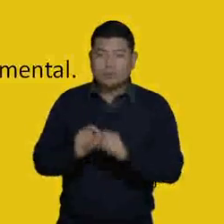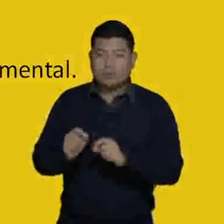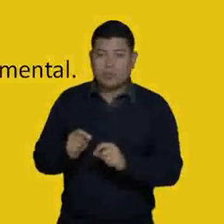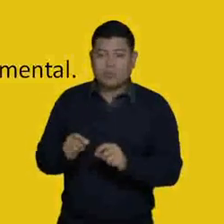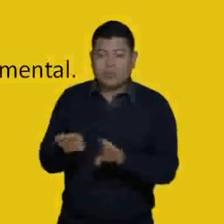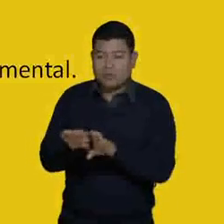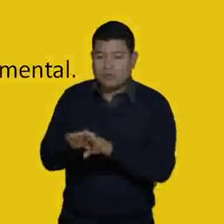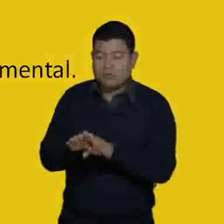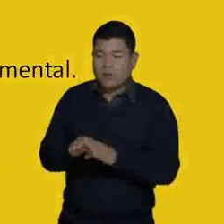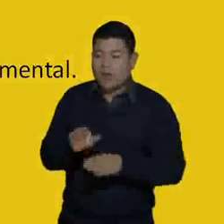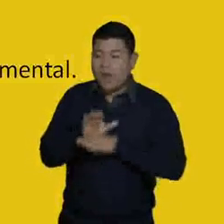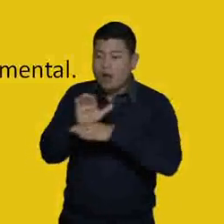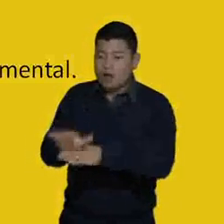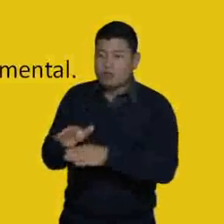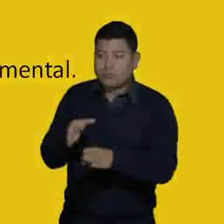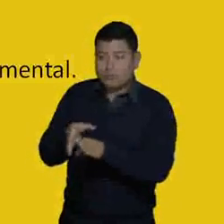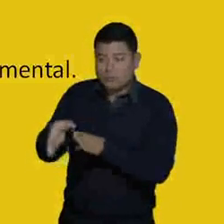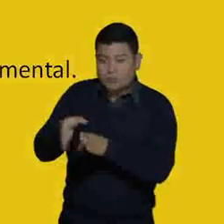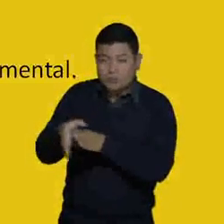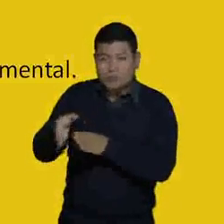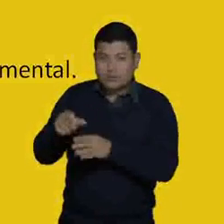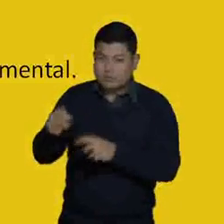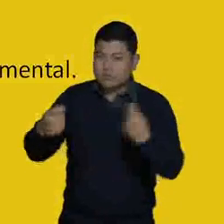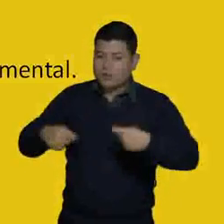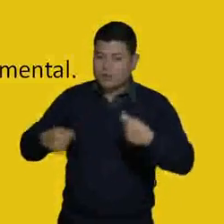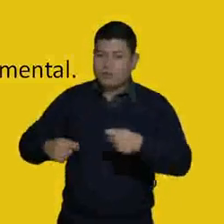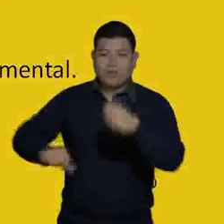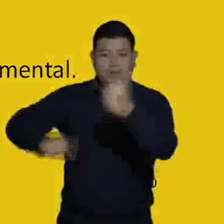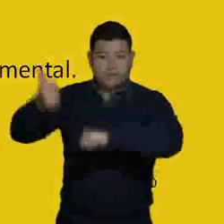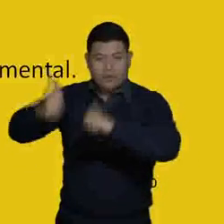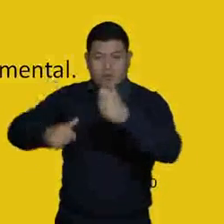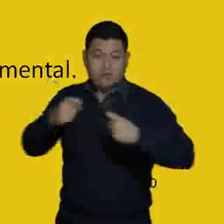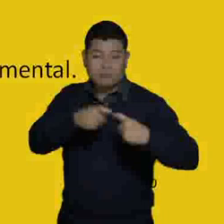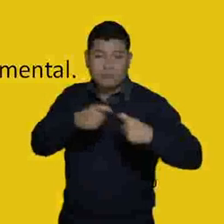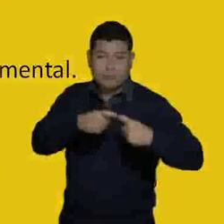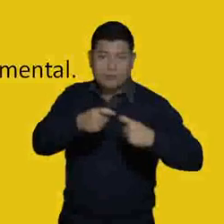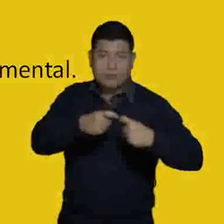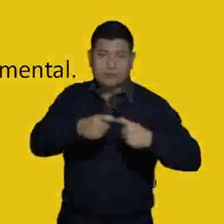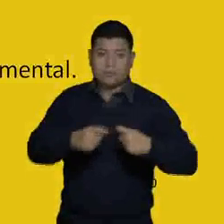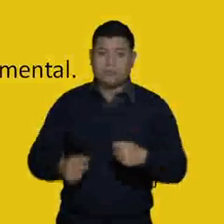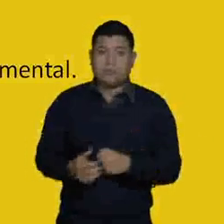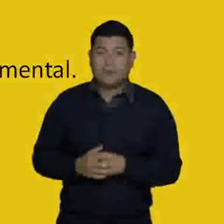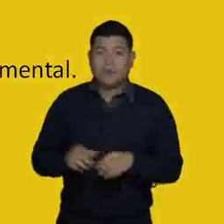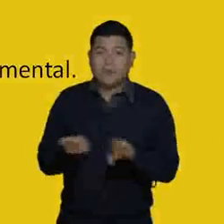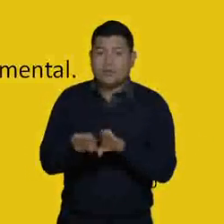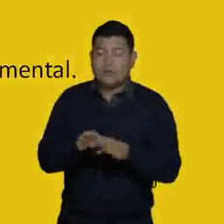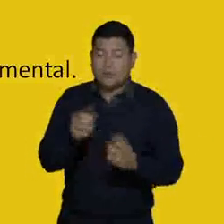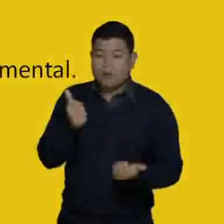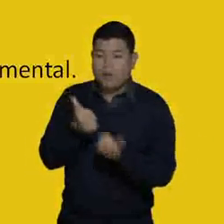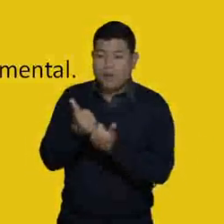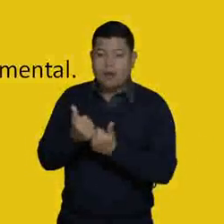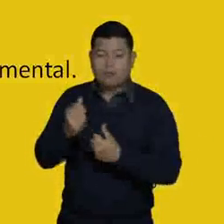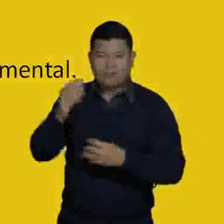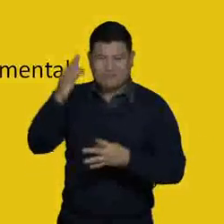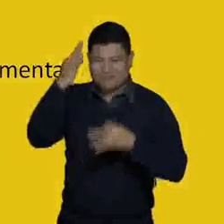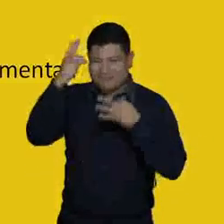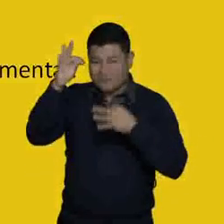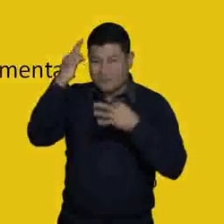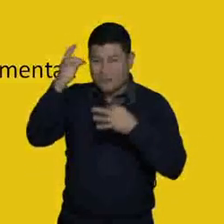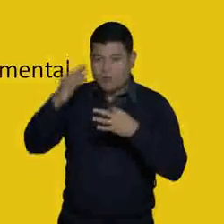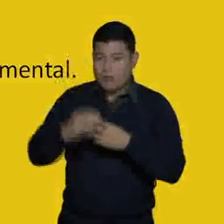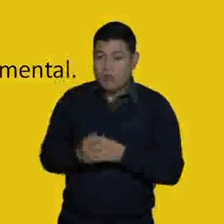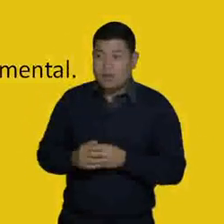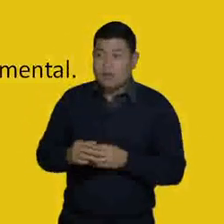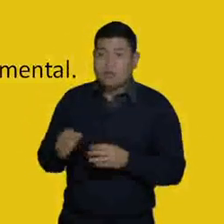diagnóstico o apoio Educacional da rede de ensino bem como o apoio terapêutico especializado na rede de